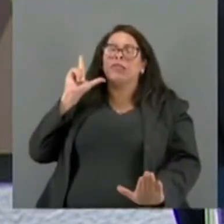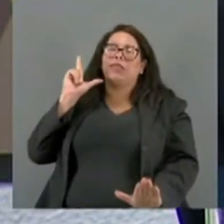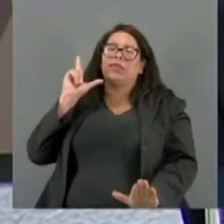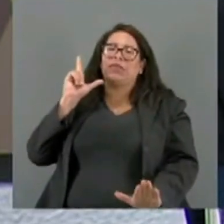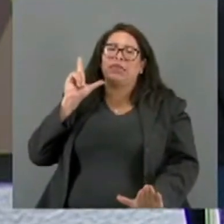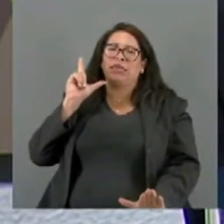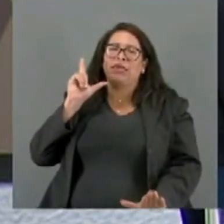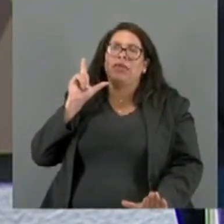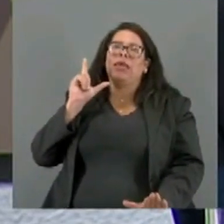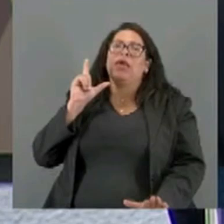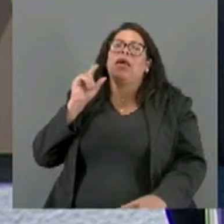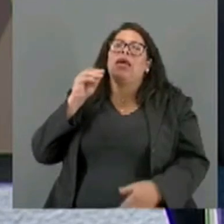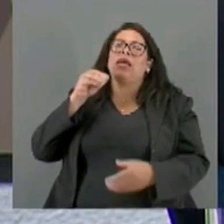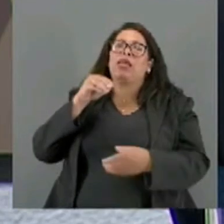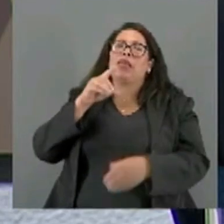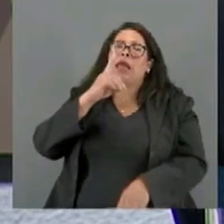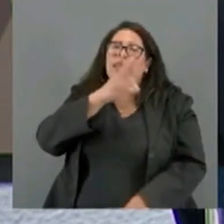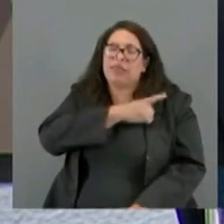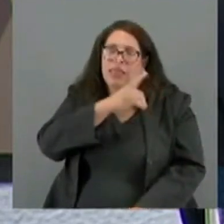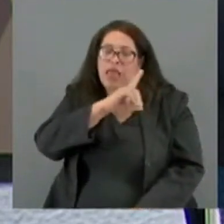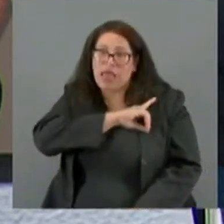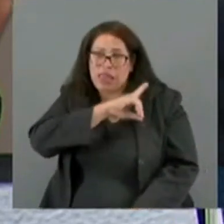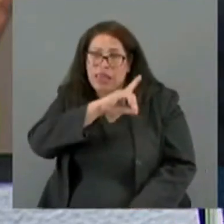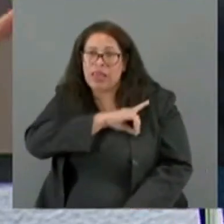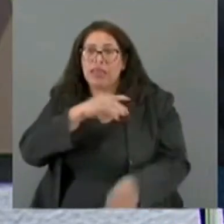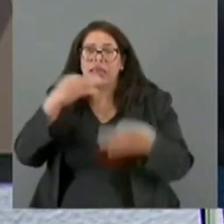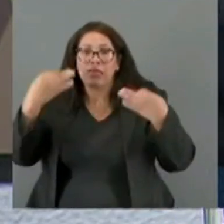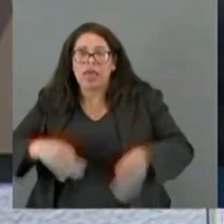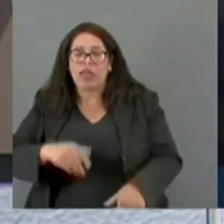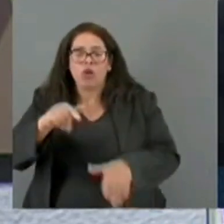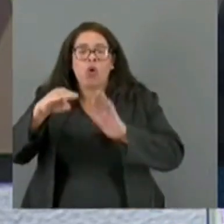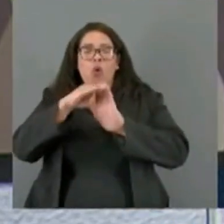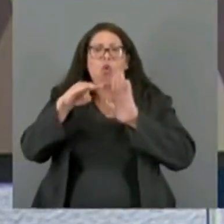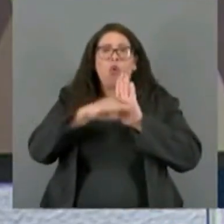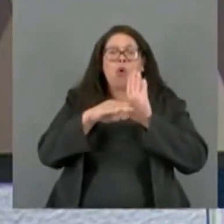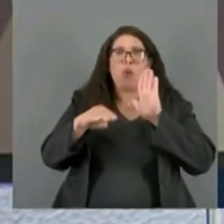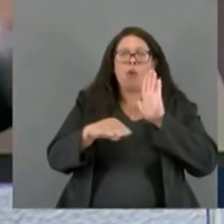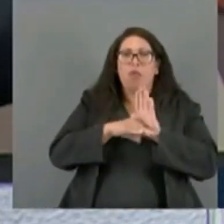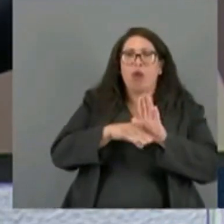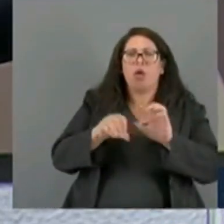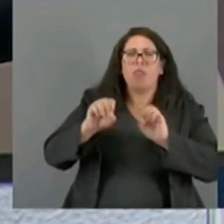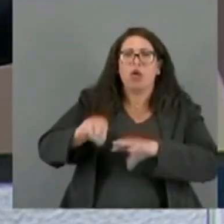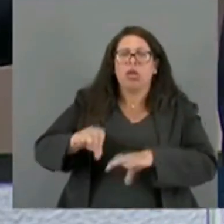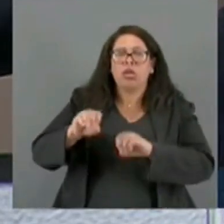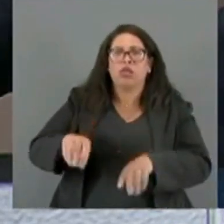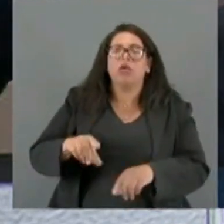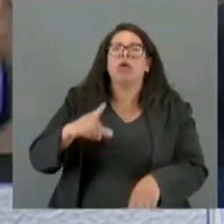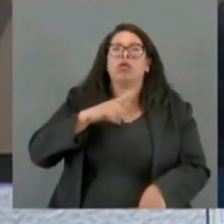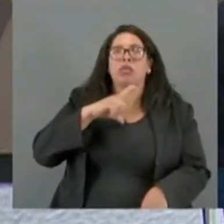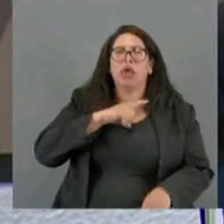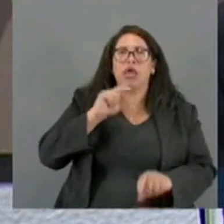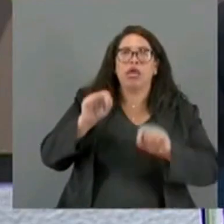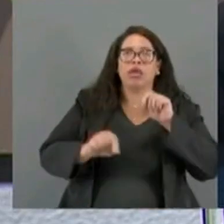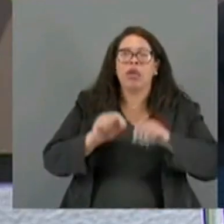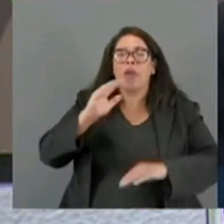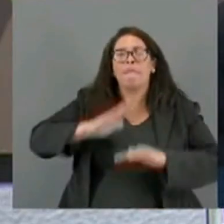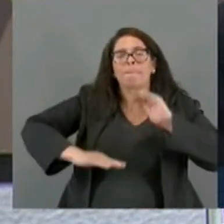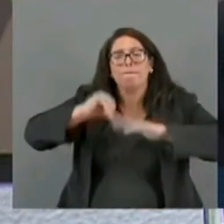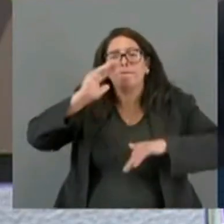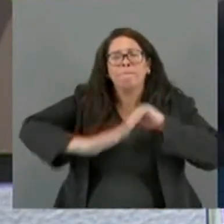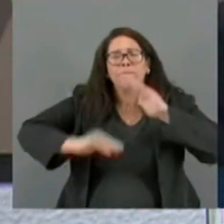cumpridas nas delegacias, com mais eficácia, com programa de educação. Nós temos que